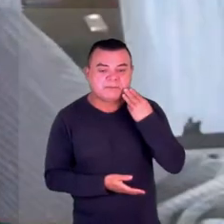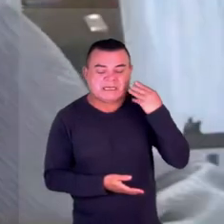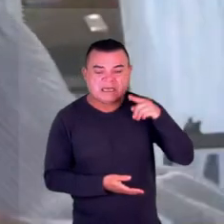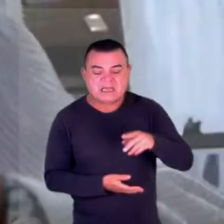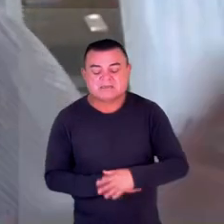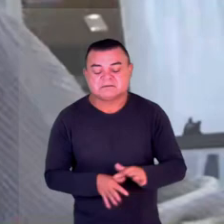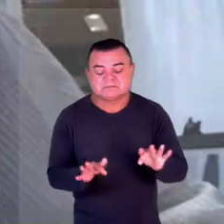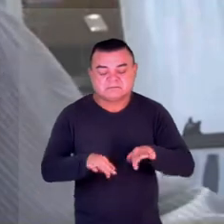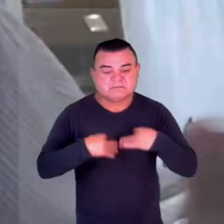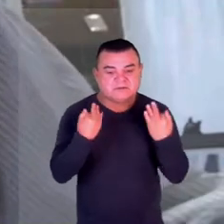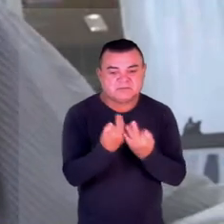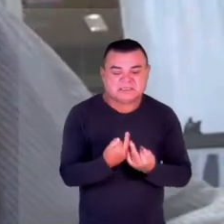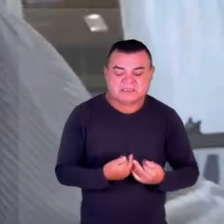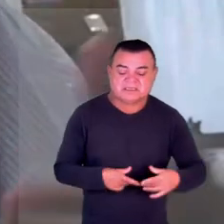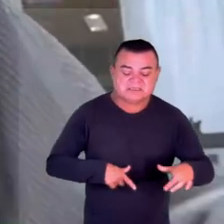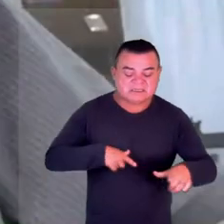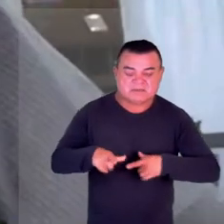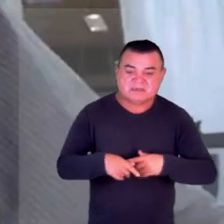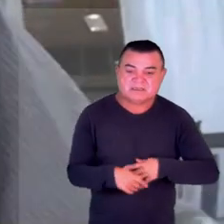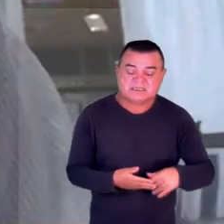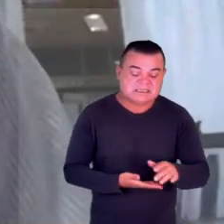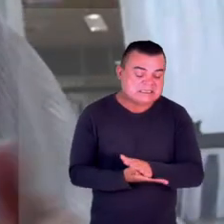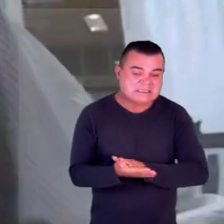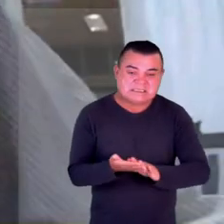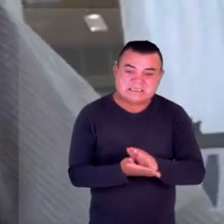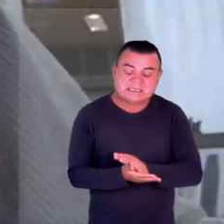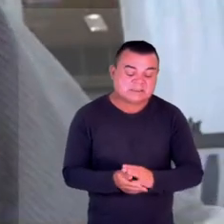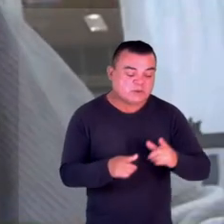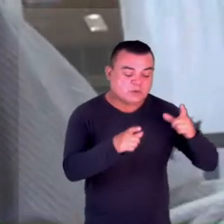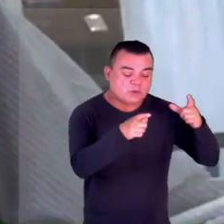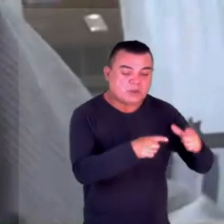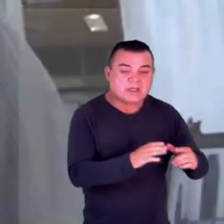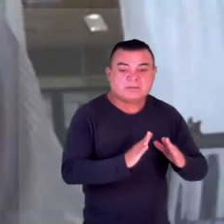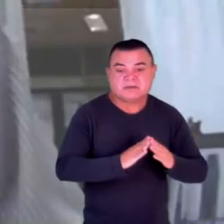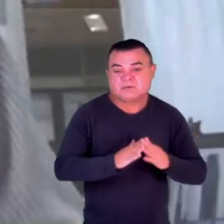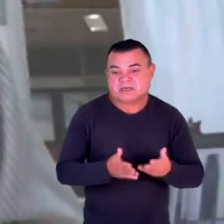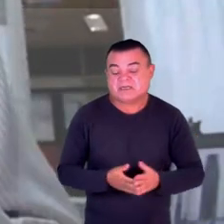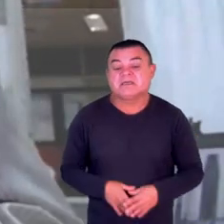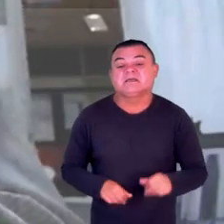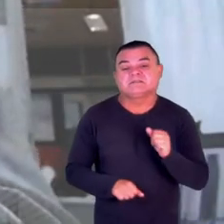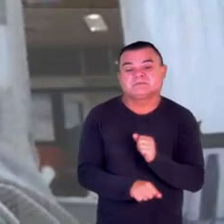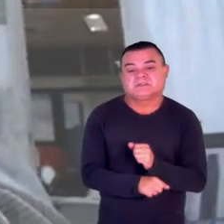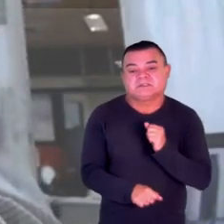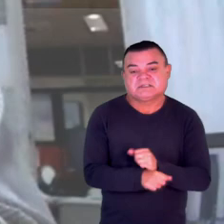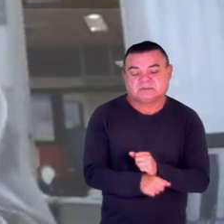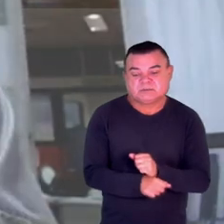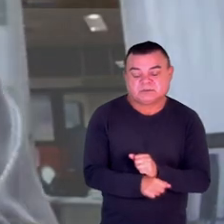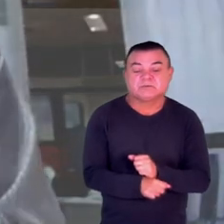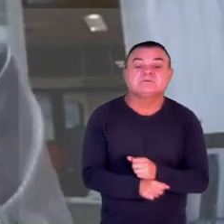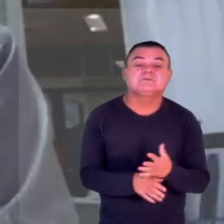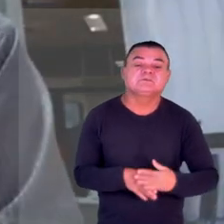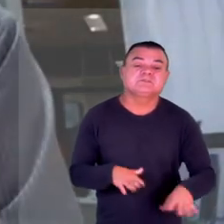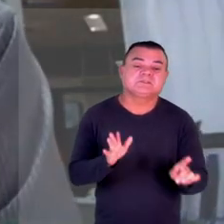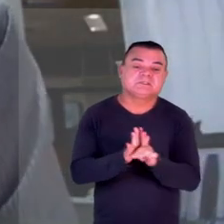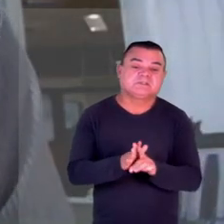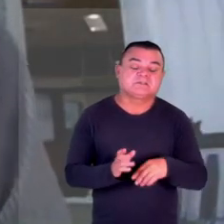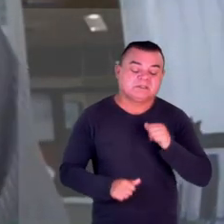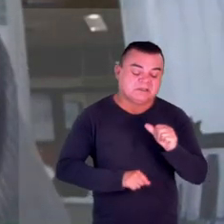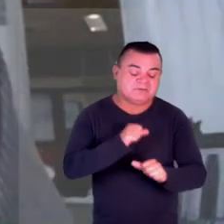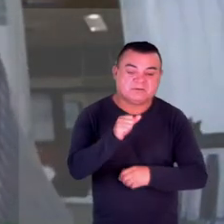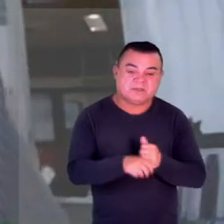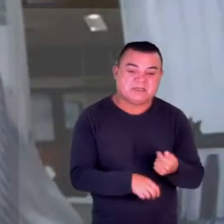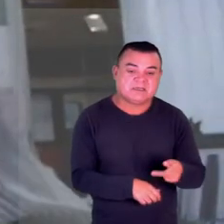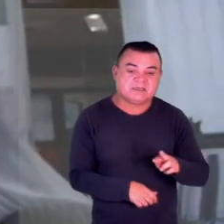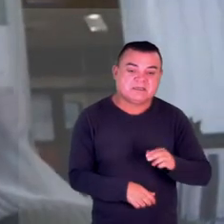de famílias e trabalhadores sem terra aguardando a efetivação do direito de reforma agrária espero